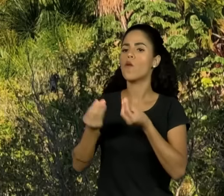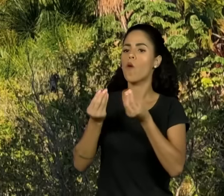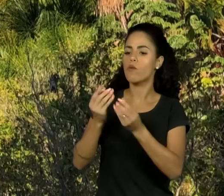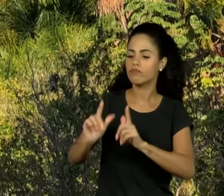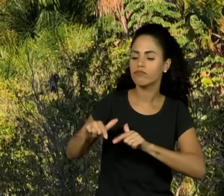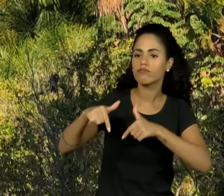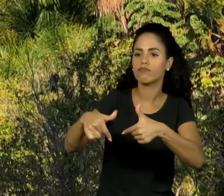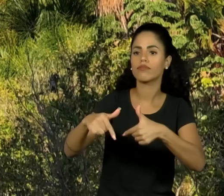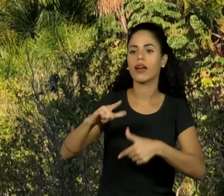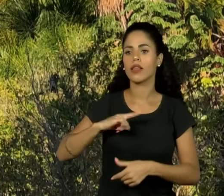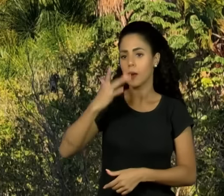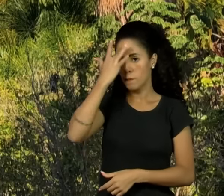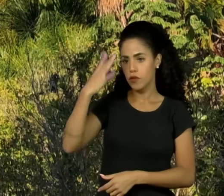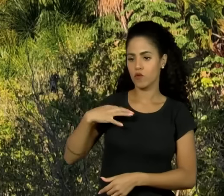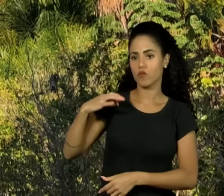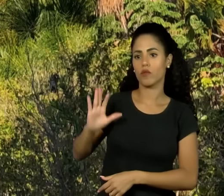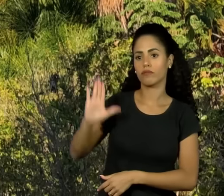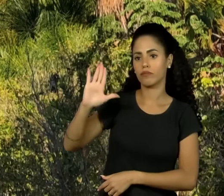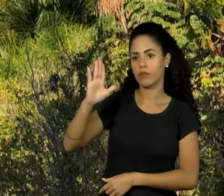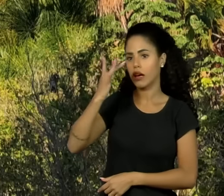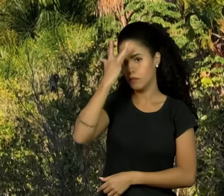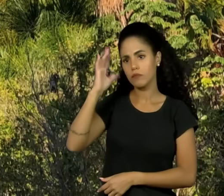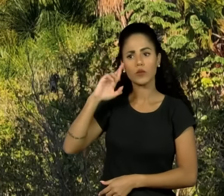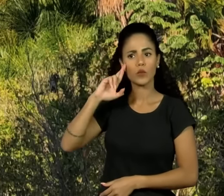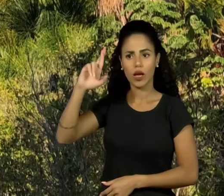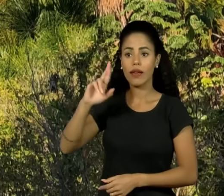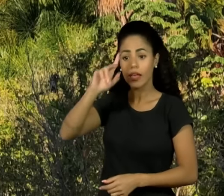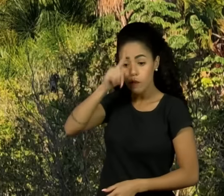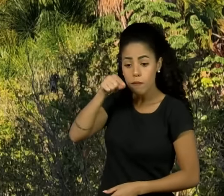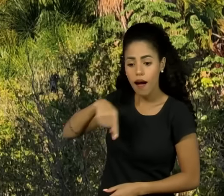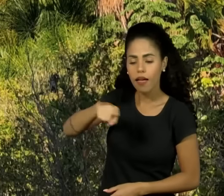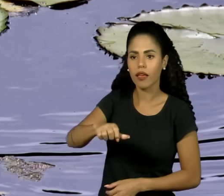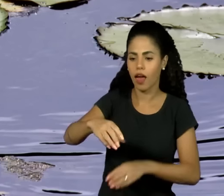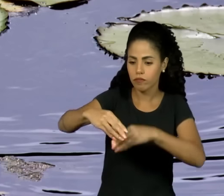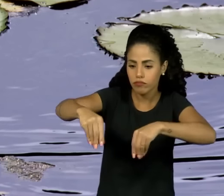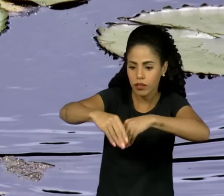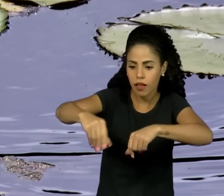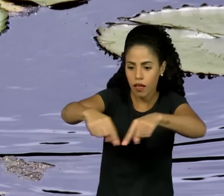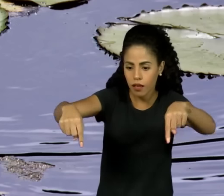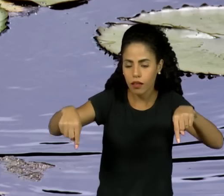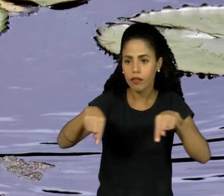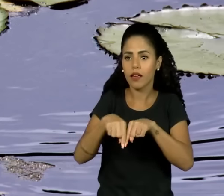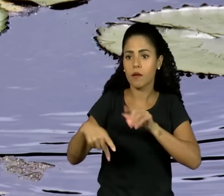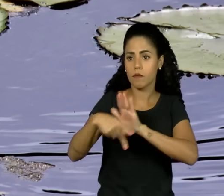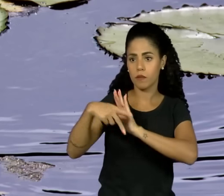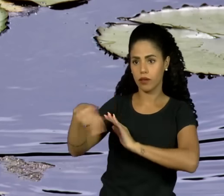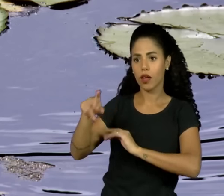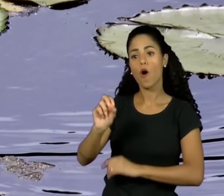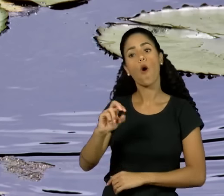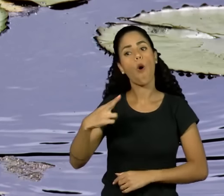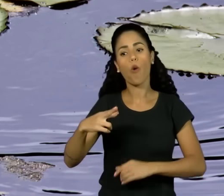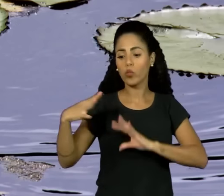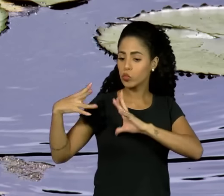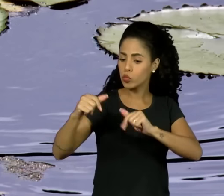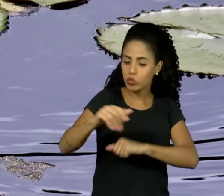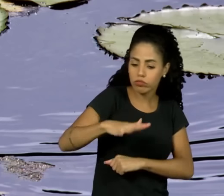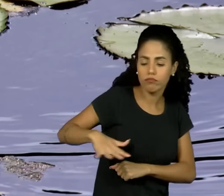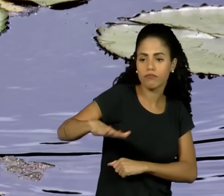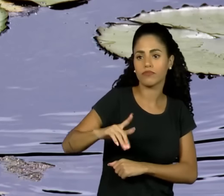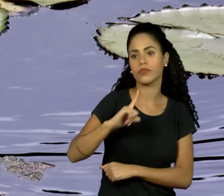de um ato voluntário de um proprietário de terra que torna parte da sua propriedade ou toda ela